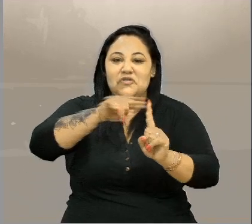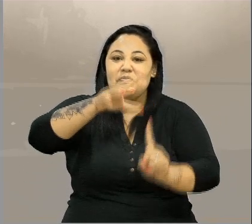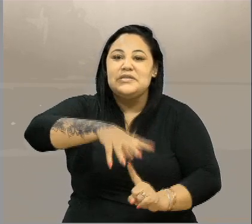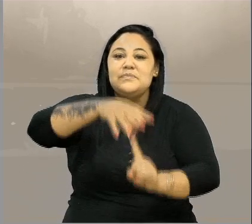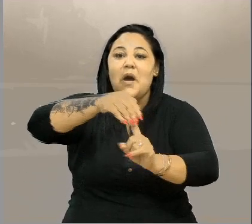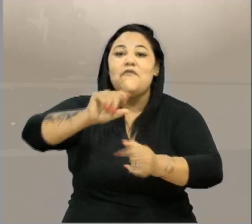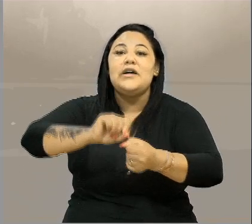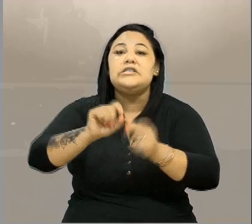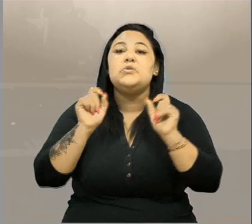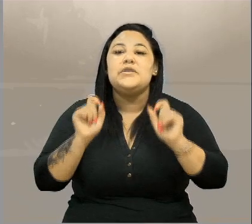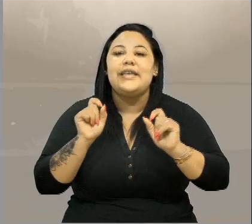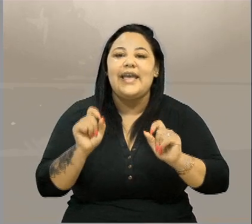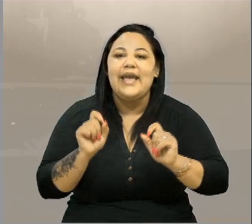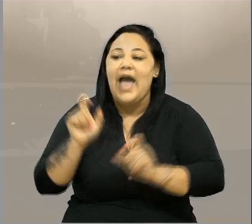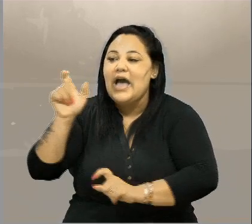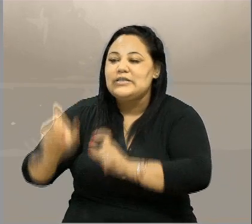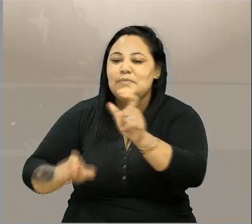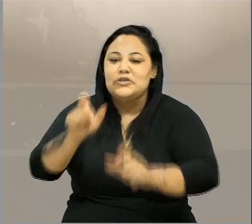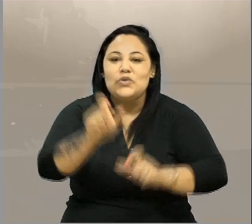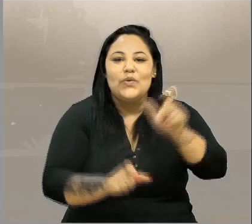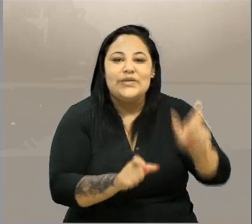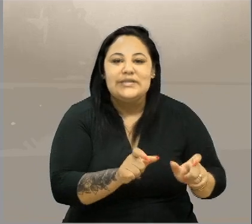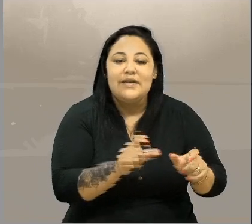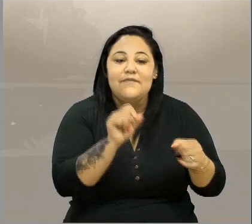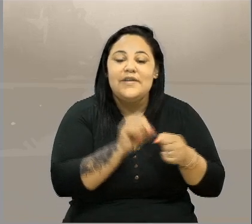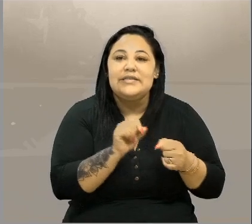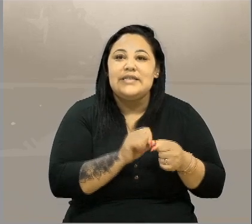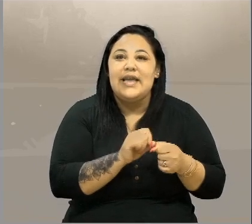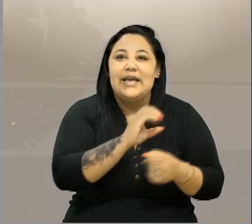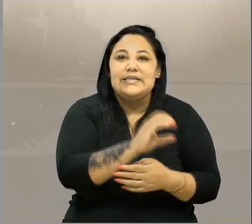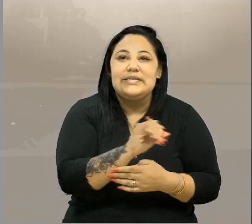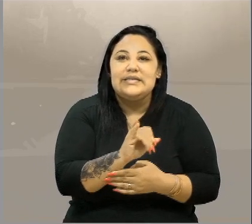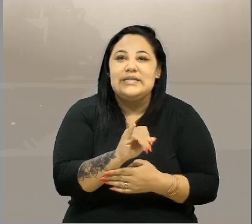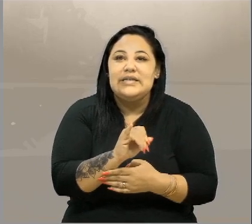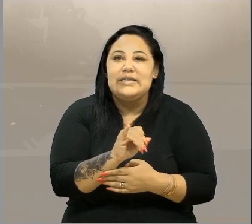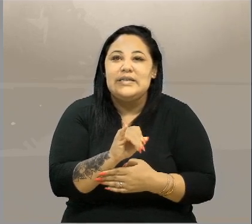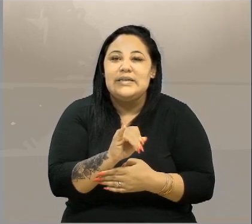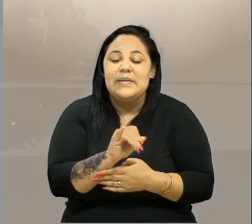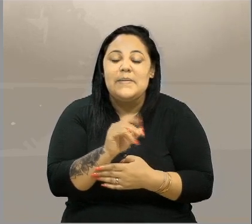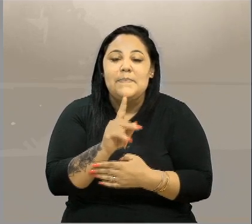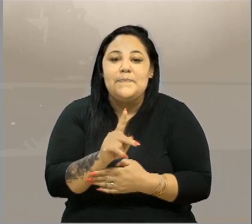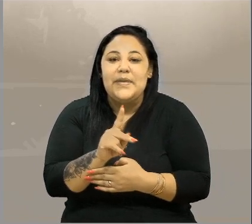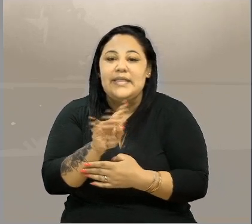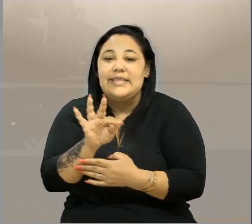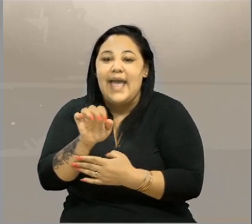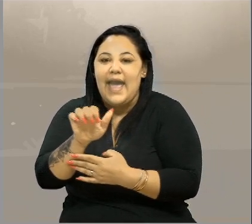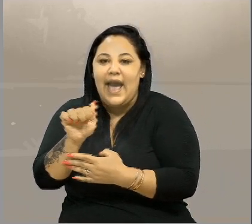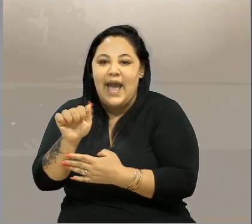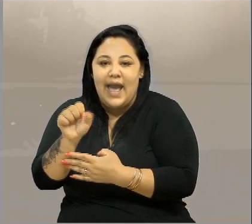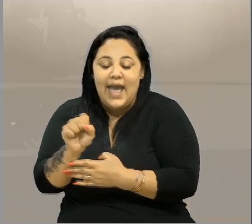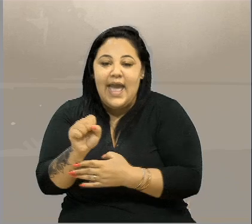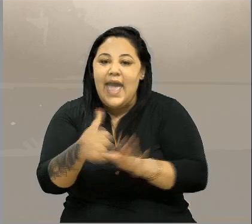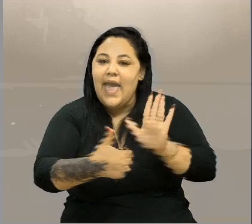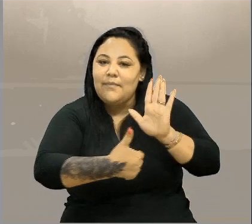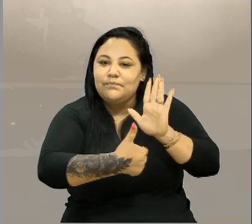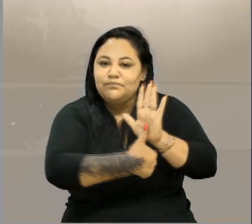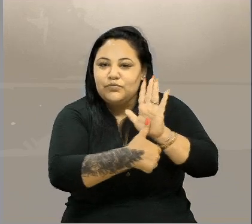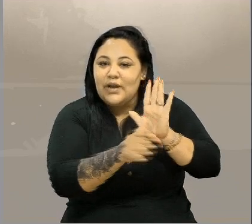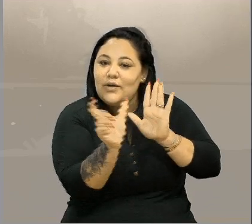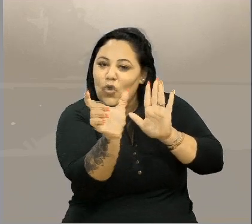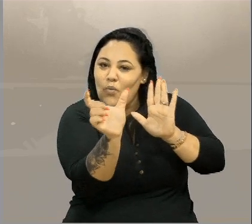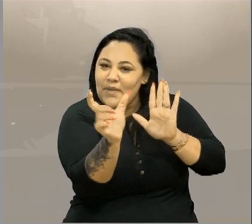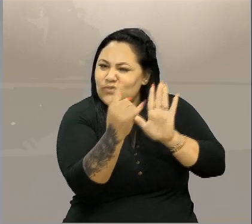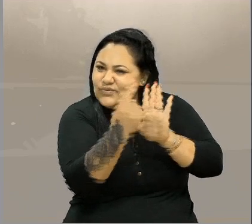com que as pessoas fizessem a CIP-TEA. A CIP-TEA, que é a carteira de identificação da pessoa com transtorno do espectro